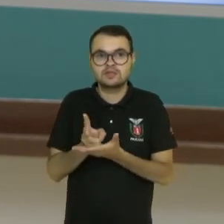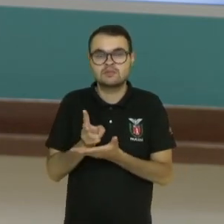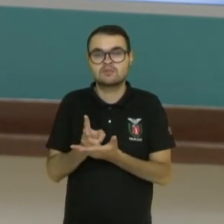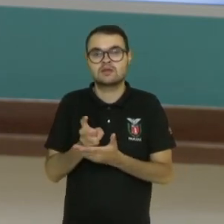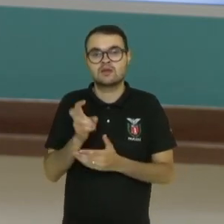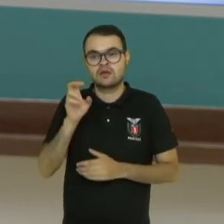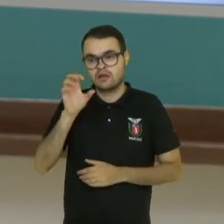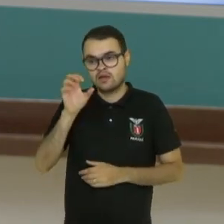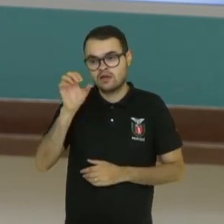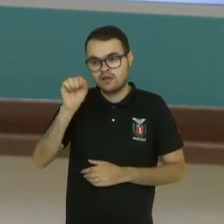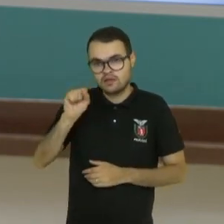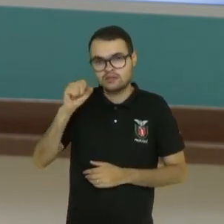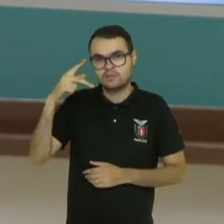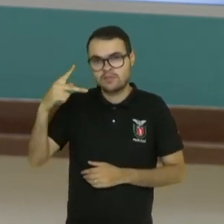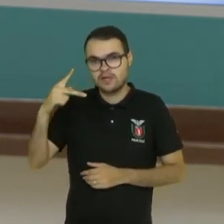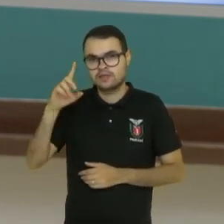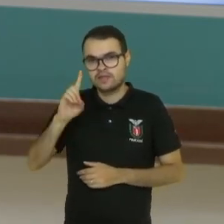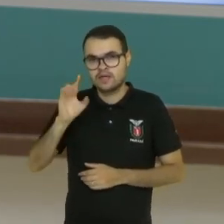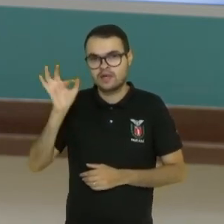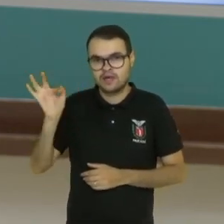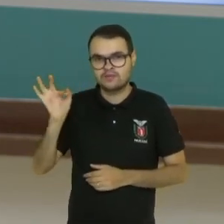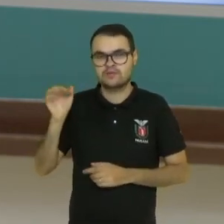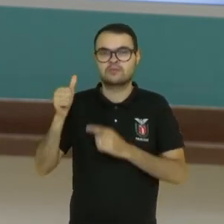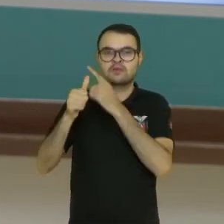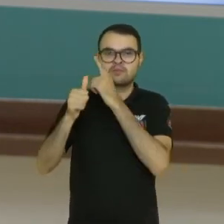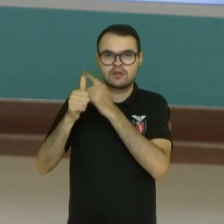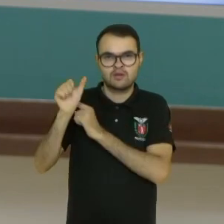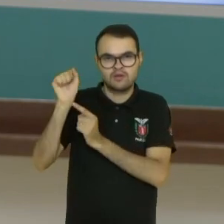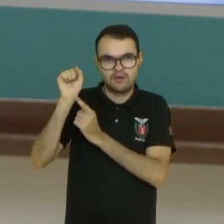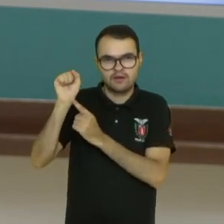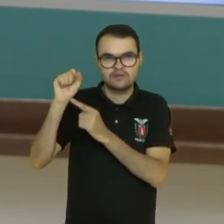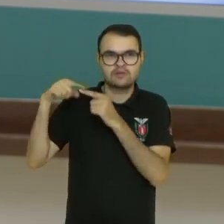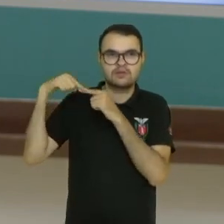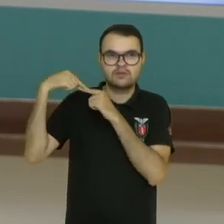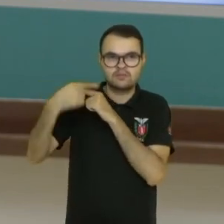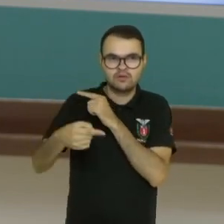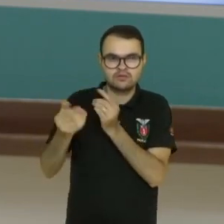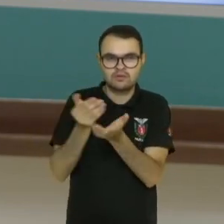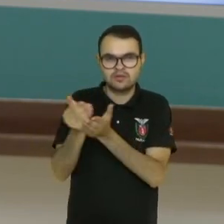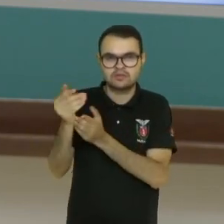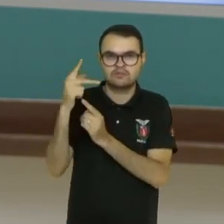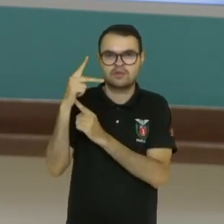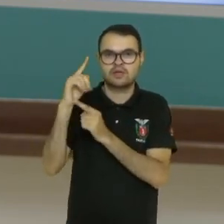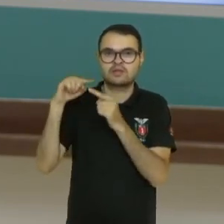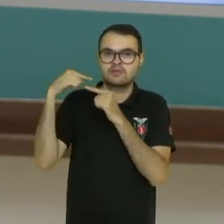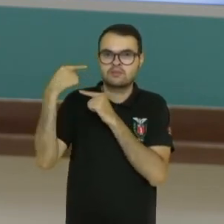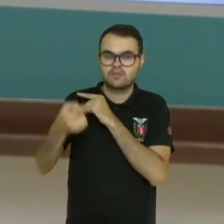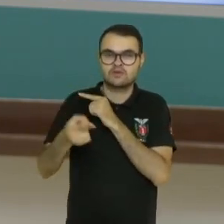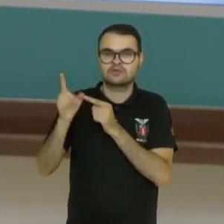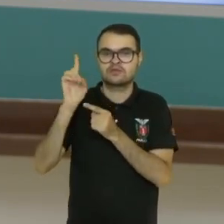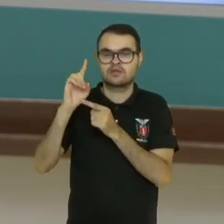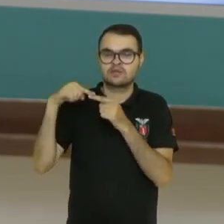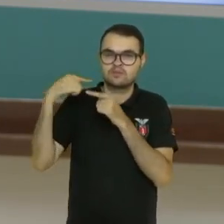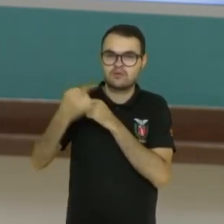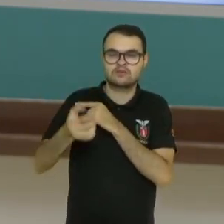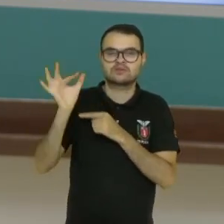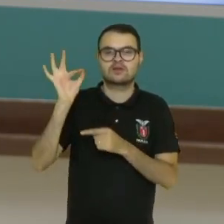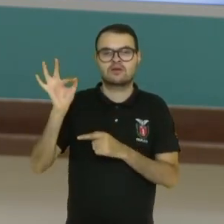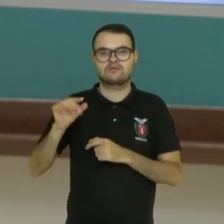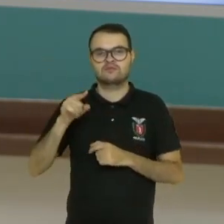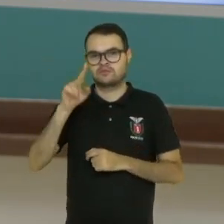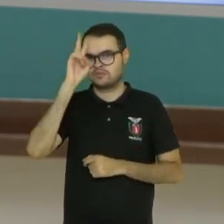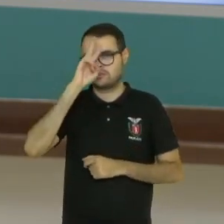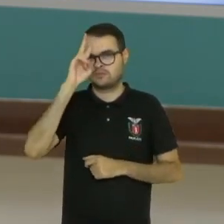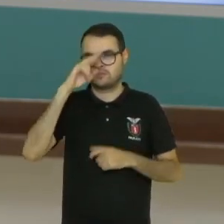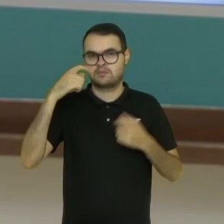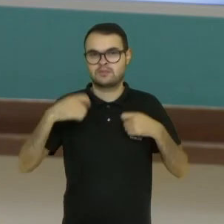D e F. Então o primeiro lá vai ter o S, a próxima coluna começamos com P, depois o D, depois o F. E aí você tem que lembrar,